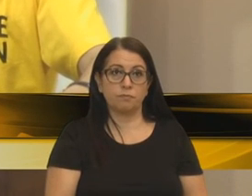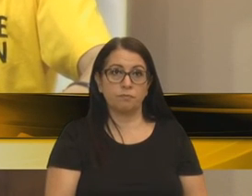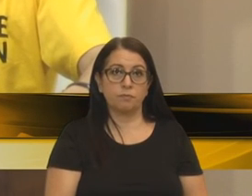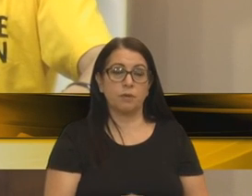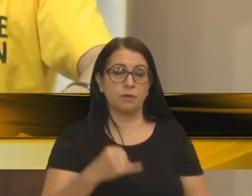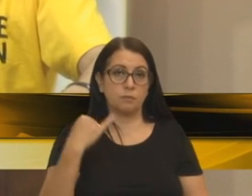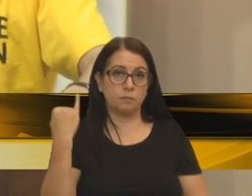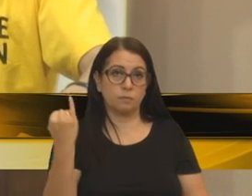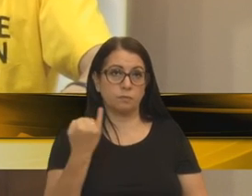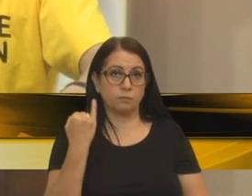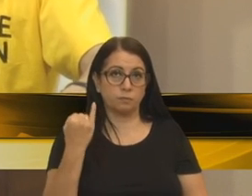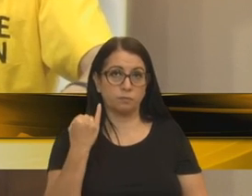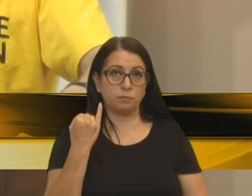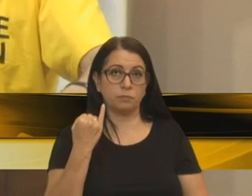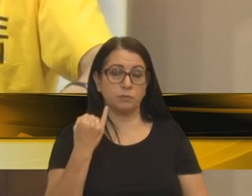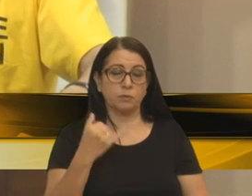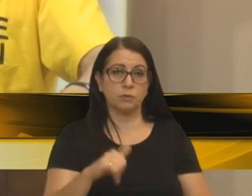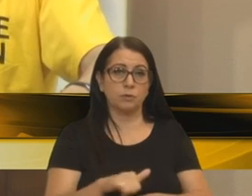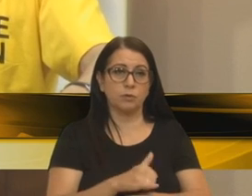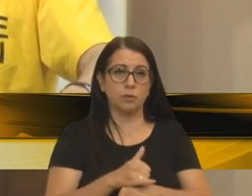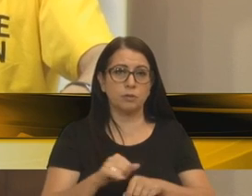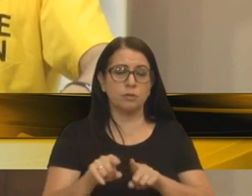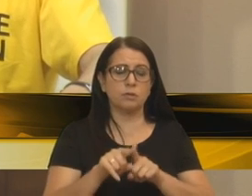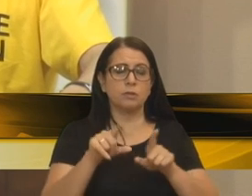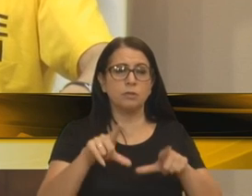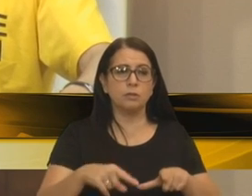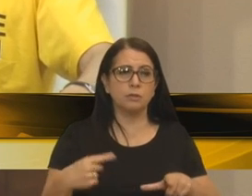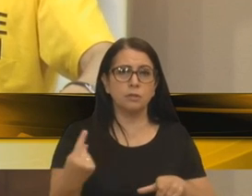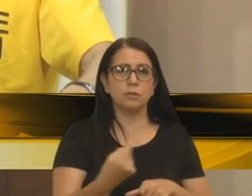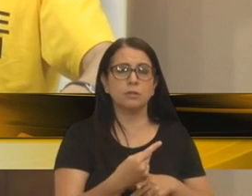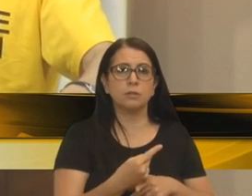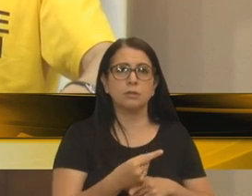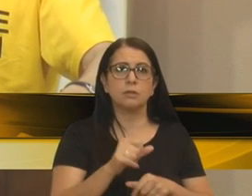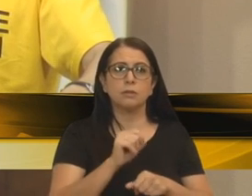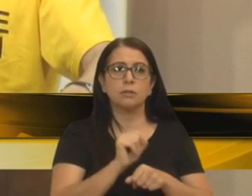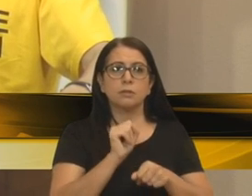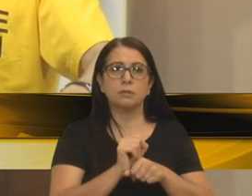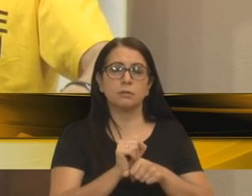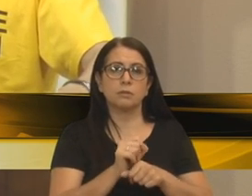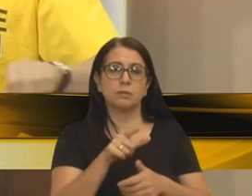extremamente importante, estratégica para aquele local, e eu espero que